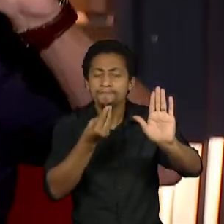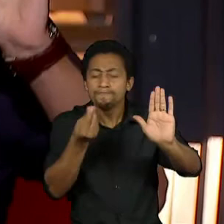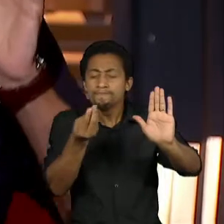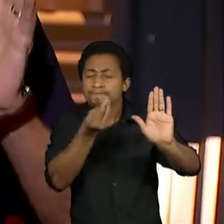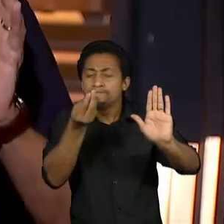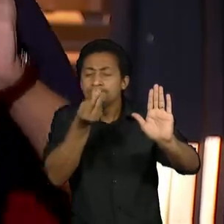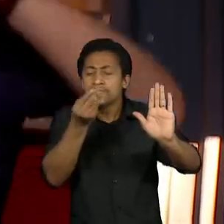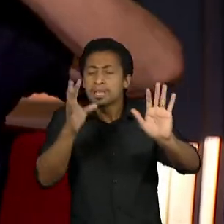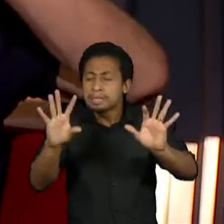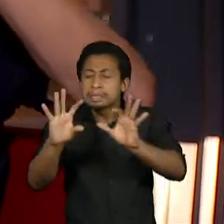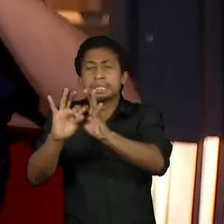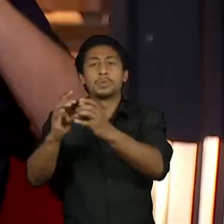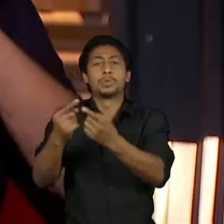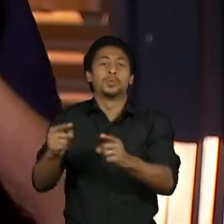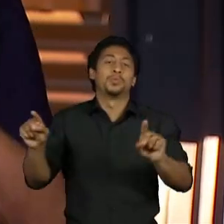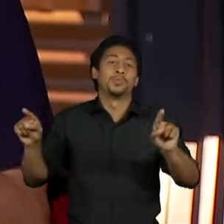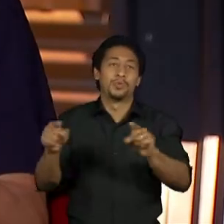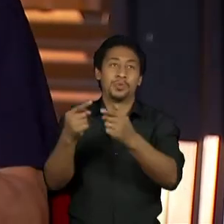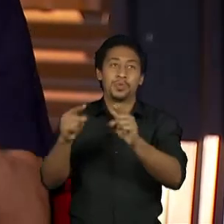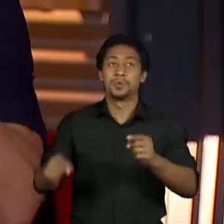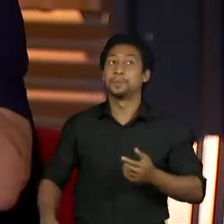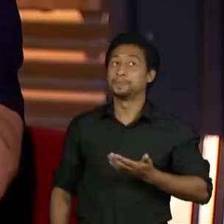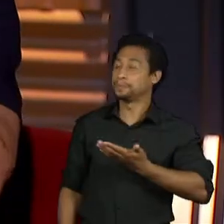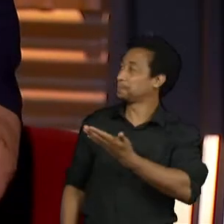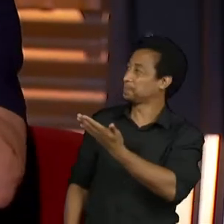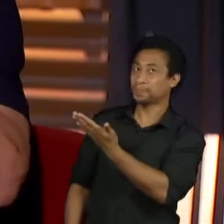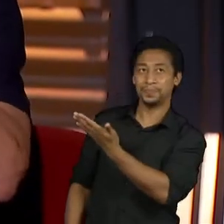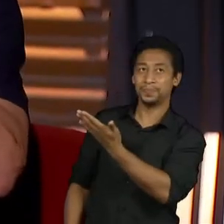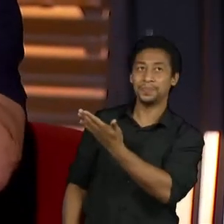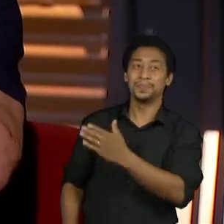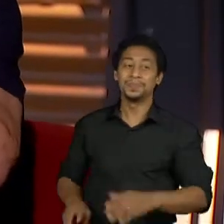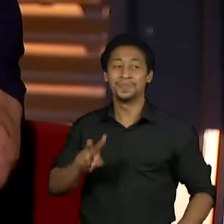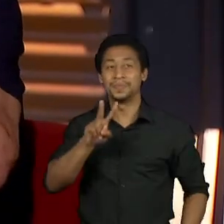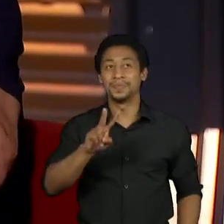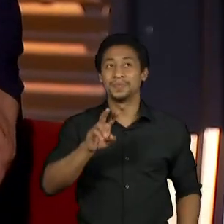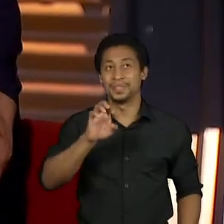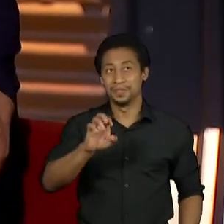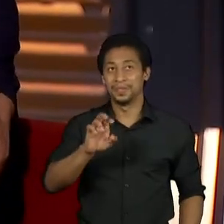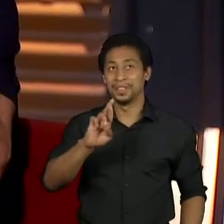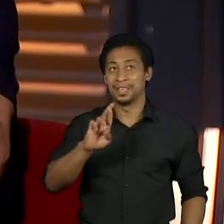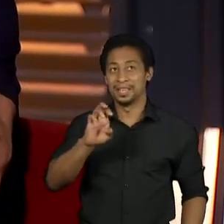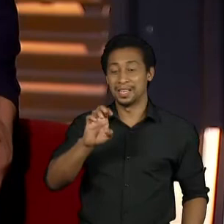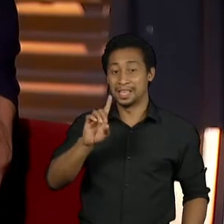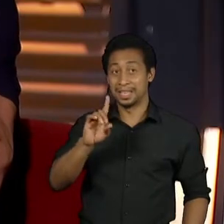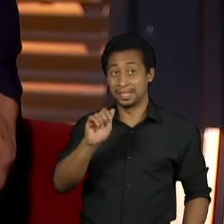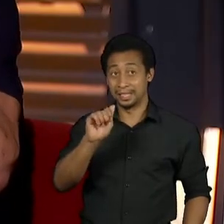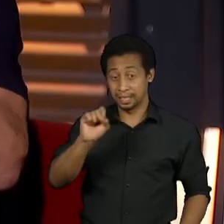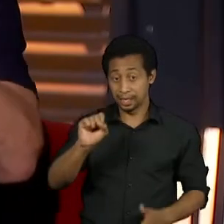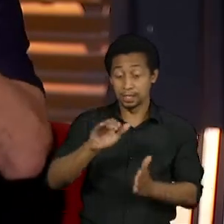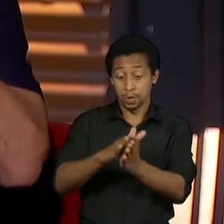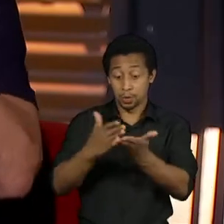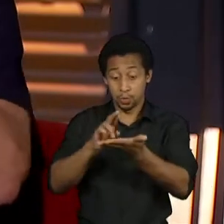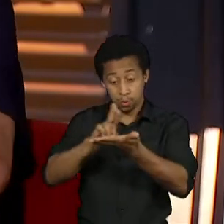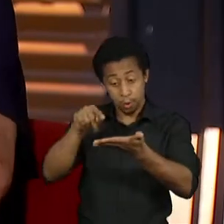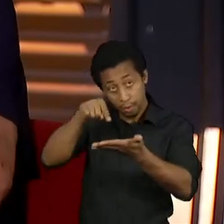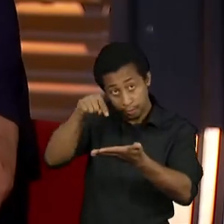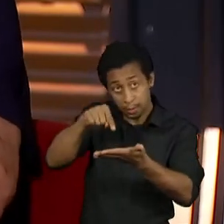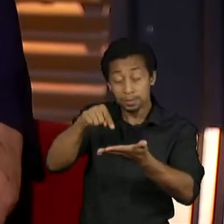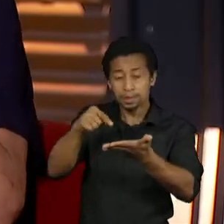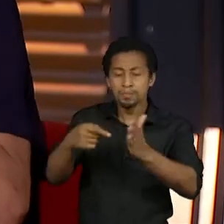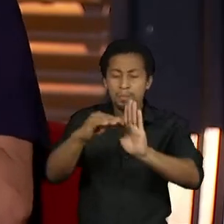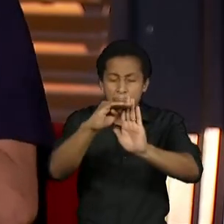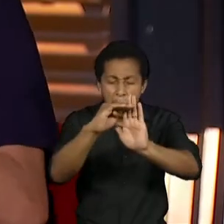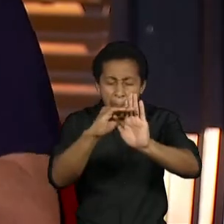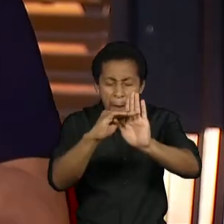Sertão Veredas, todo ele gira em torno de uma canção, que é a canção de Siruís, né? O livro todo é como se